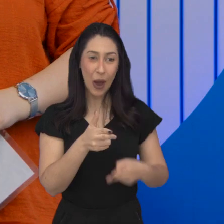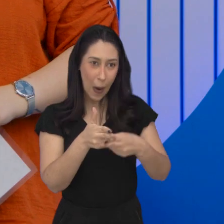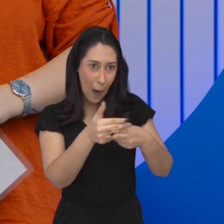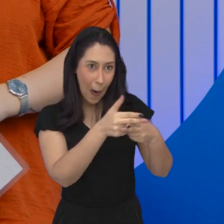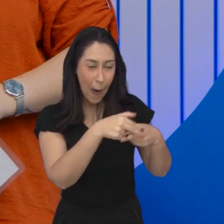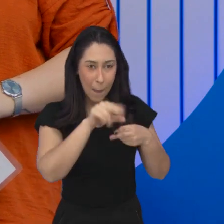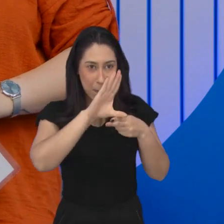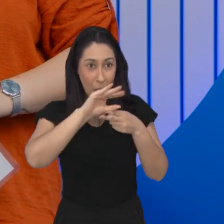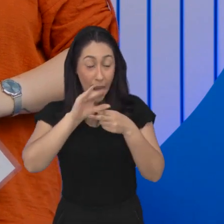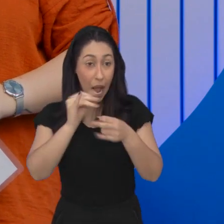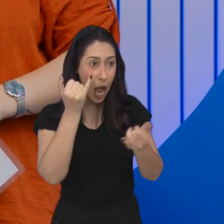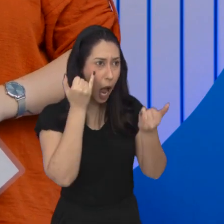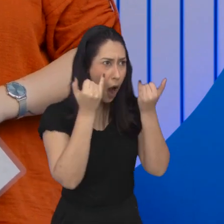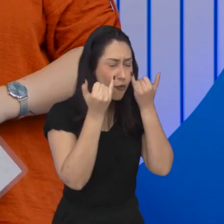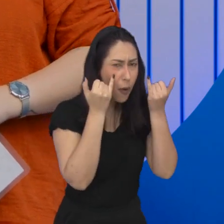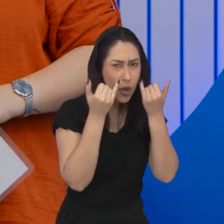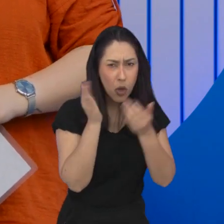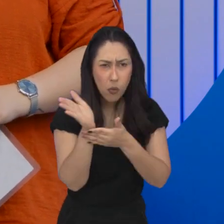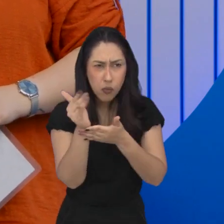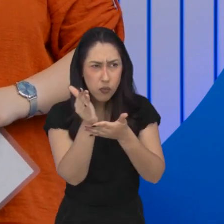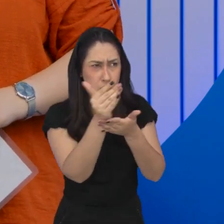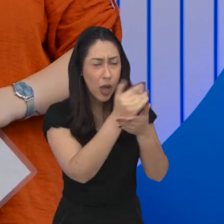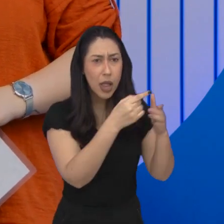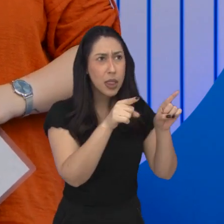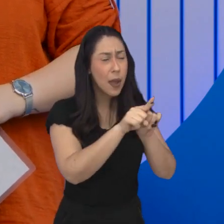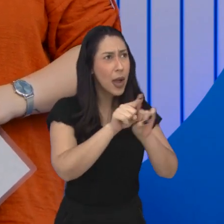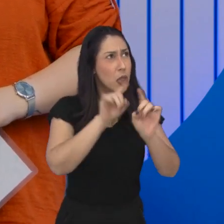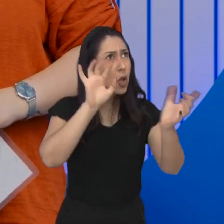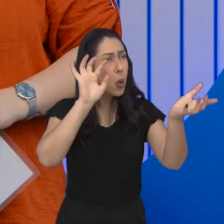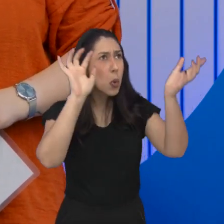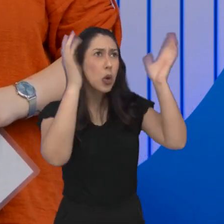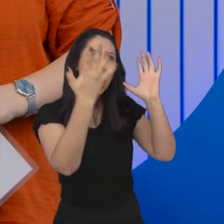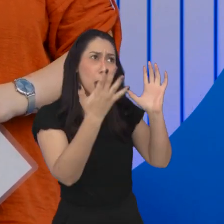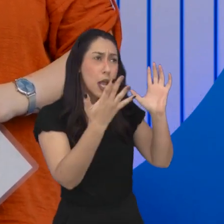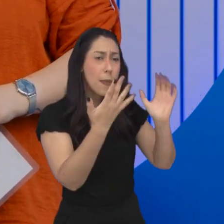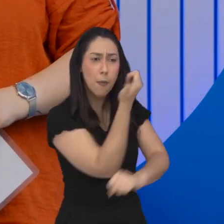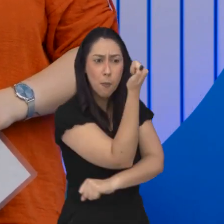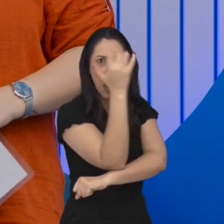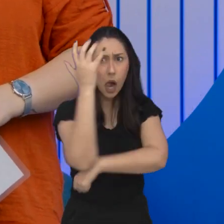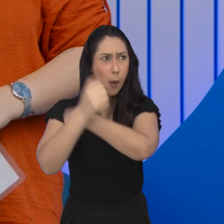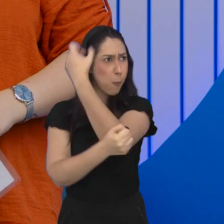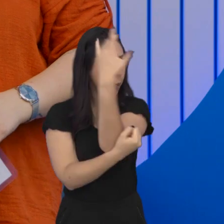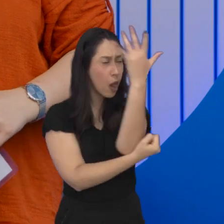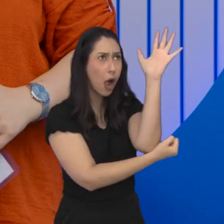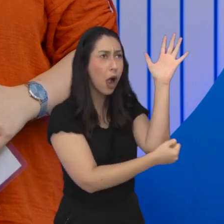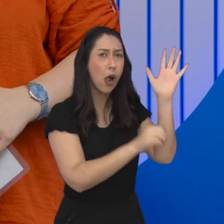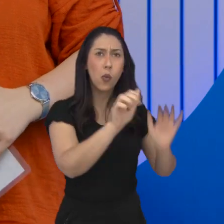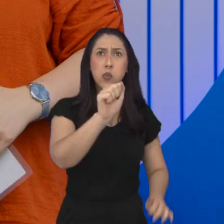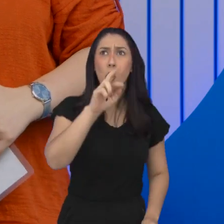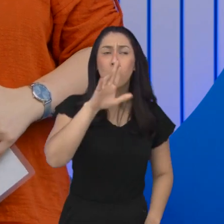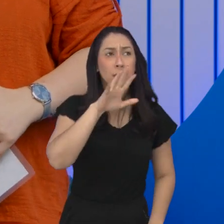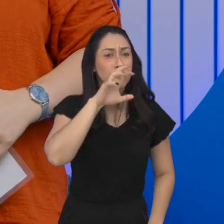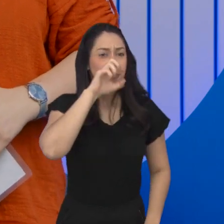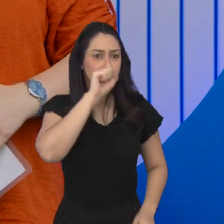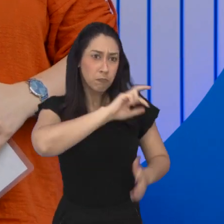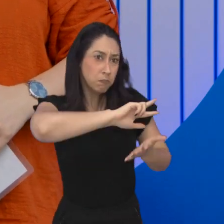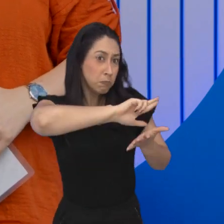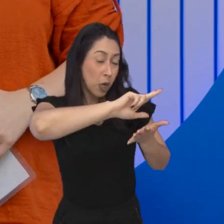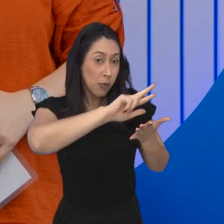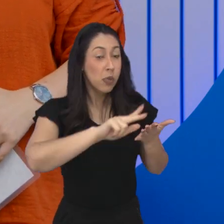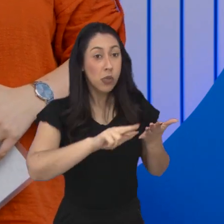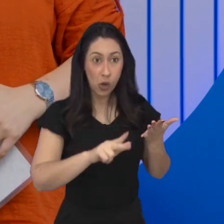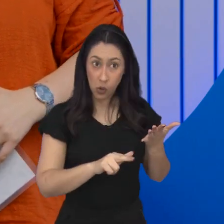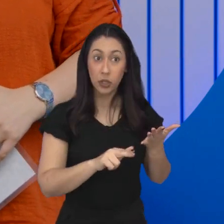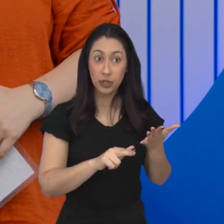O INPE coleta dados sobre clima, qualidade do ar, vegetação e outros parâmetros indispensáveis para o combate